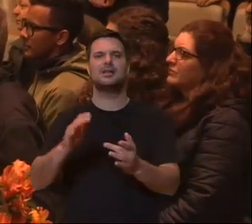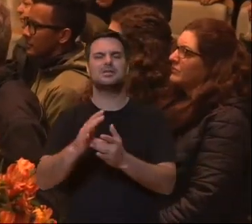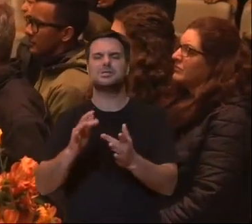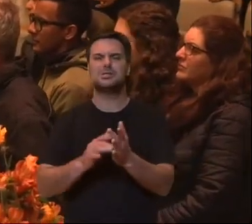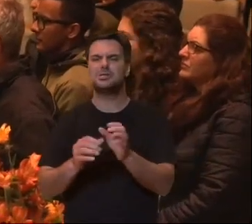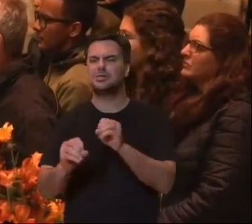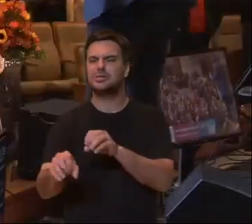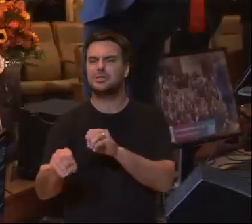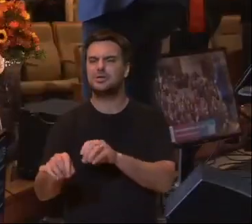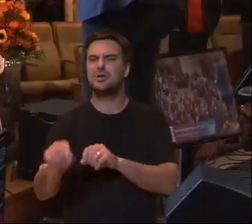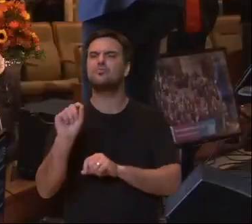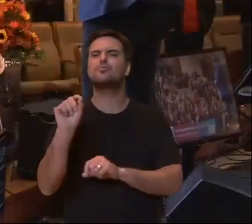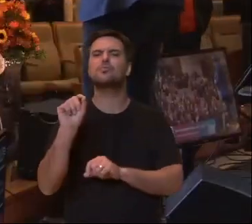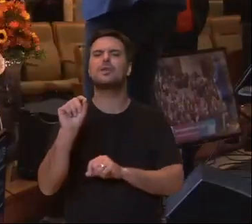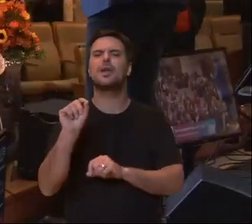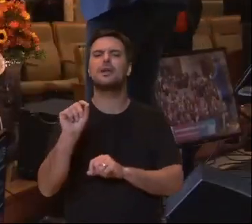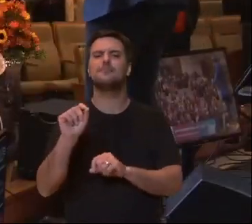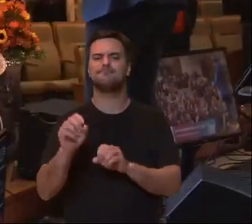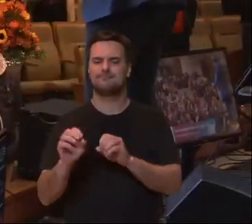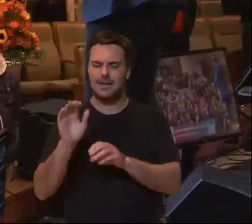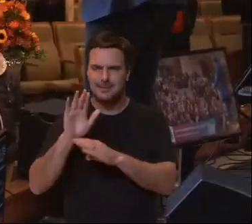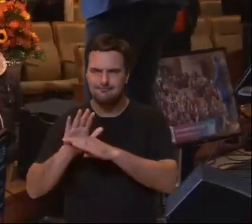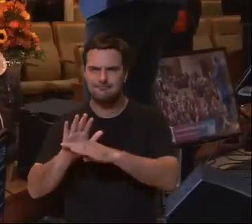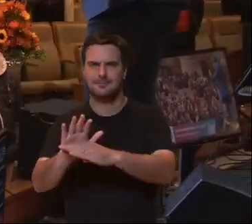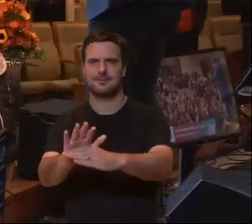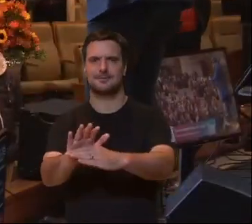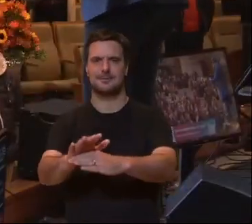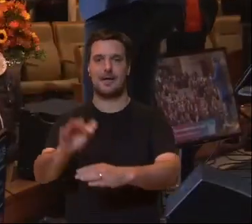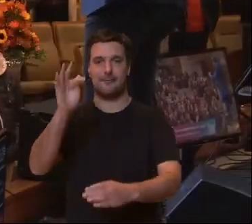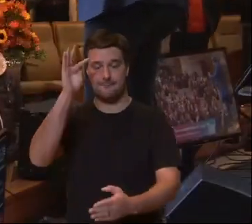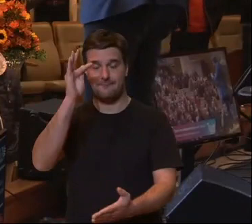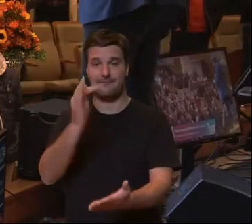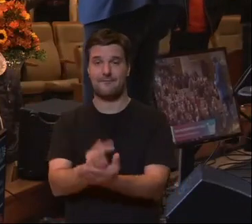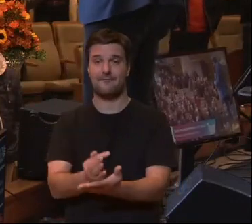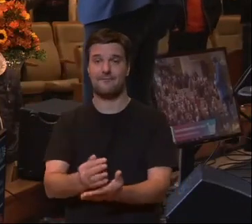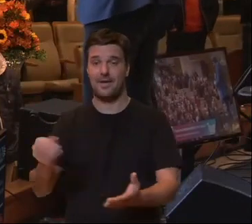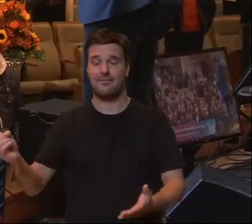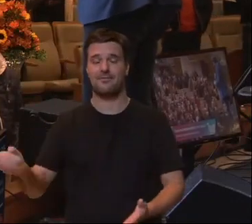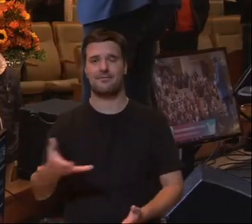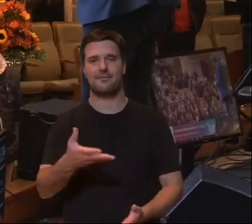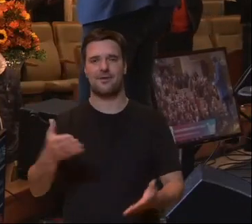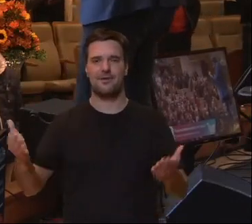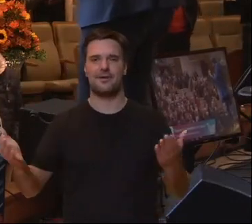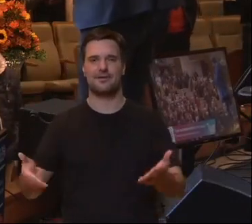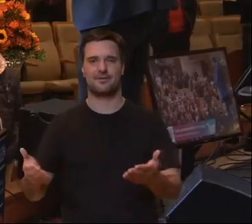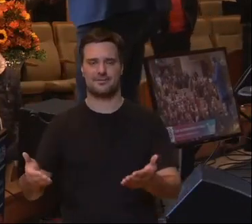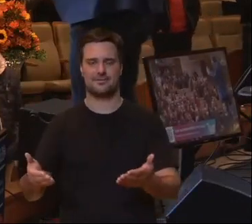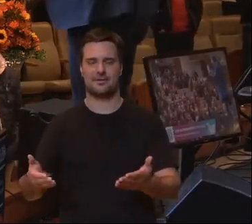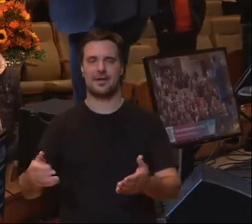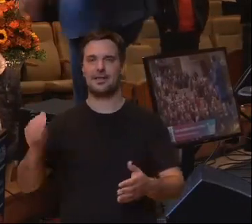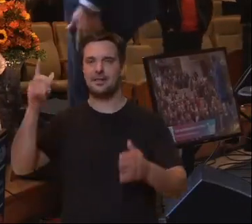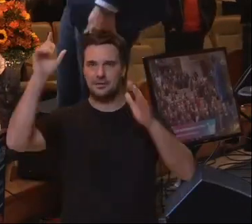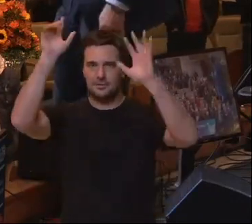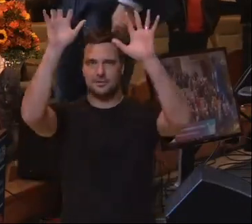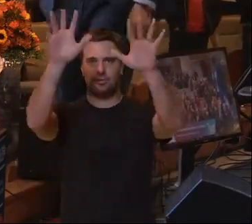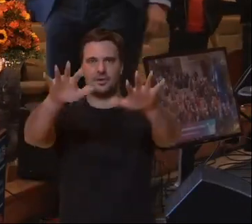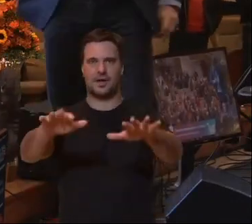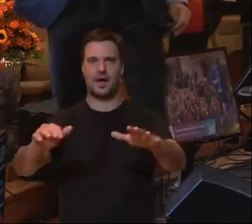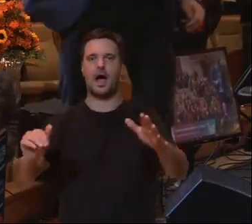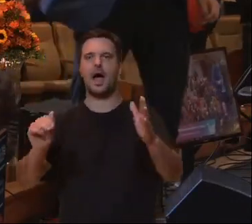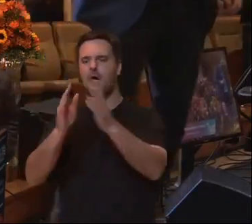ensinou. A gente quer te ajudar nessa caminhada de fé. Entra lá e a gente vai caminhar com vocês. Deus abençoe. Vamos adorar a Deus.